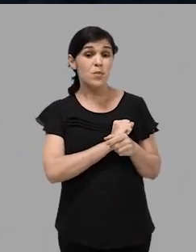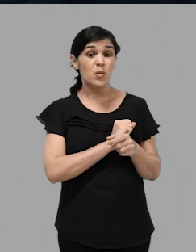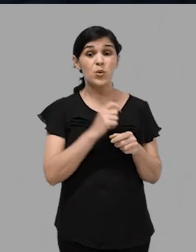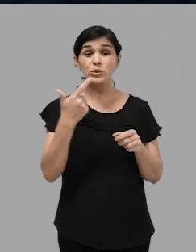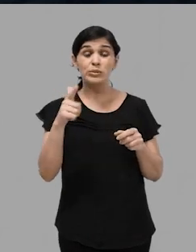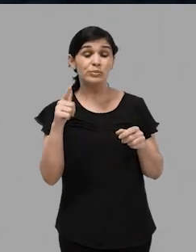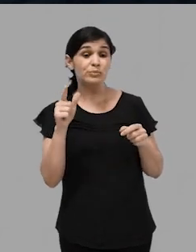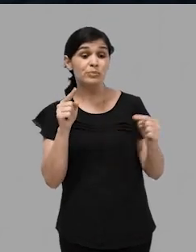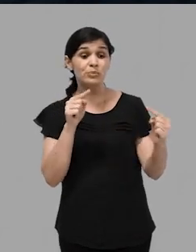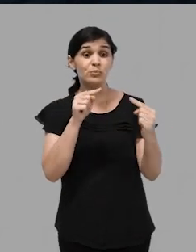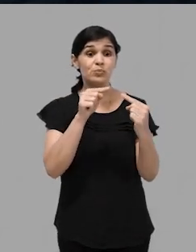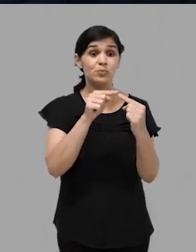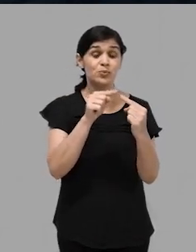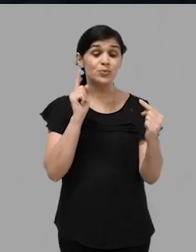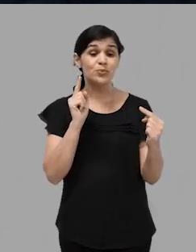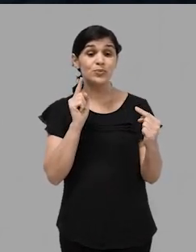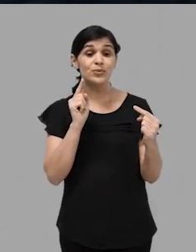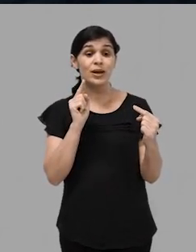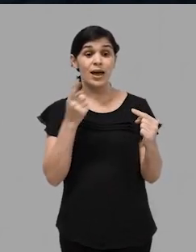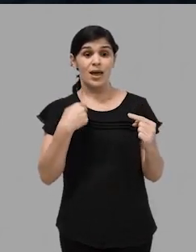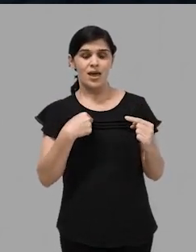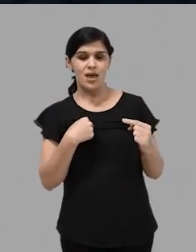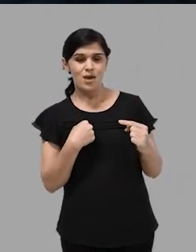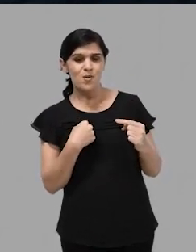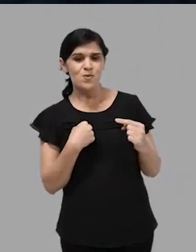correspondência, tá? A pessoa amada,